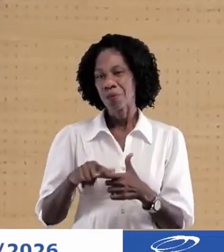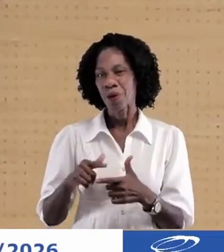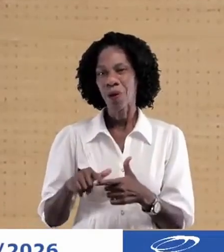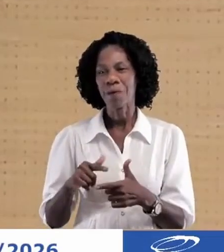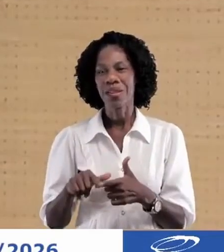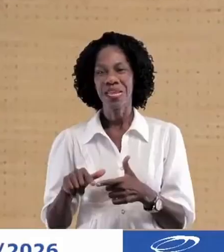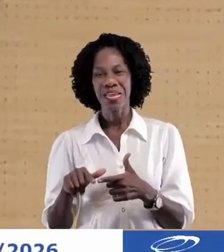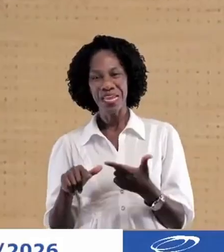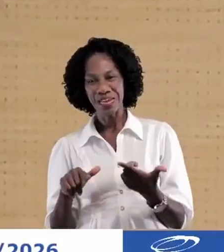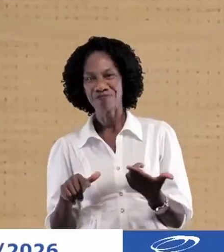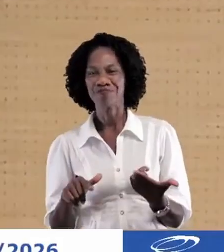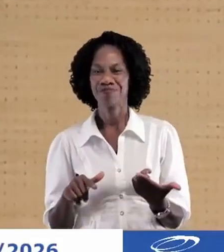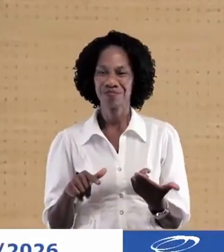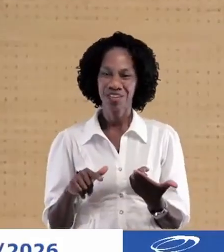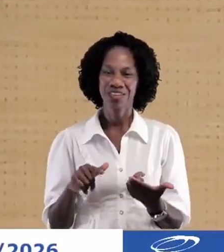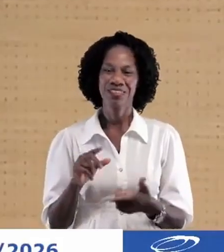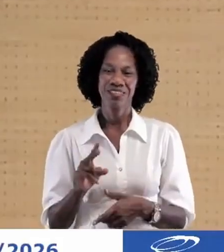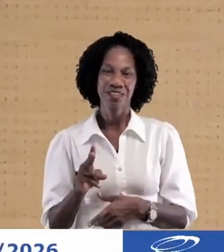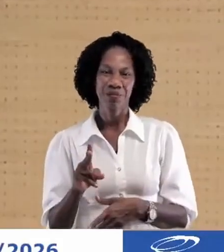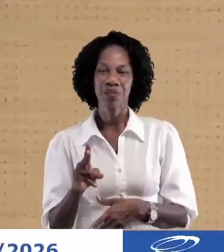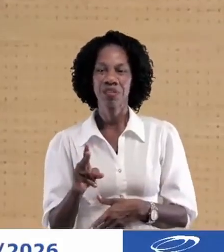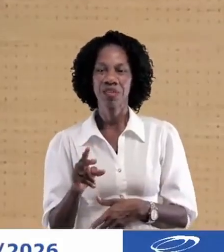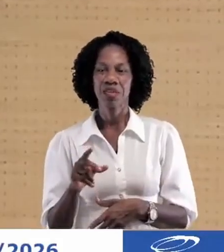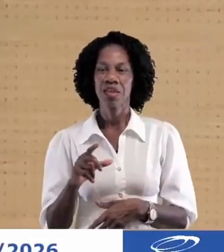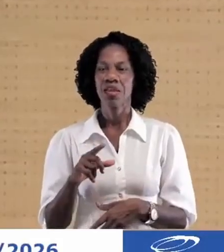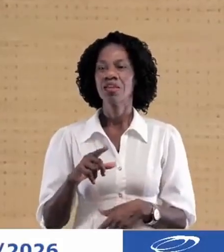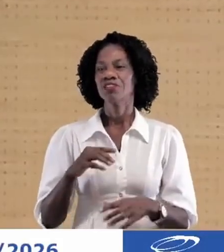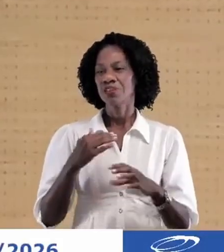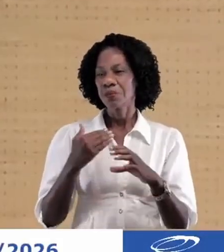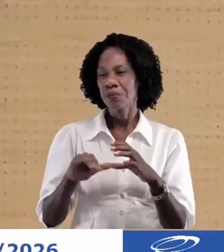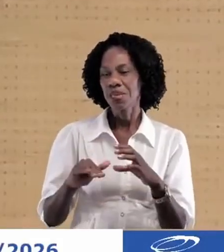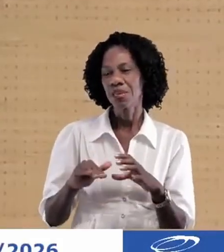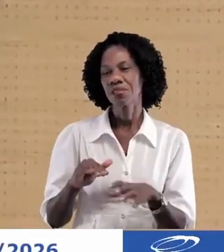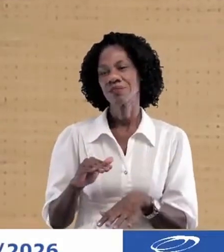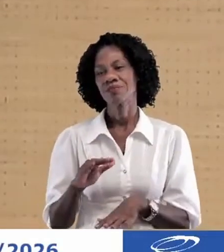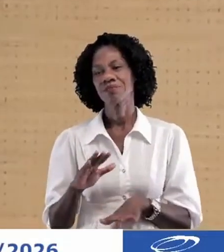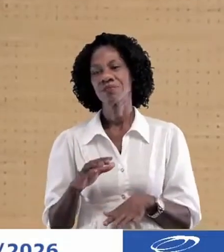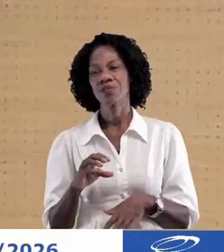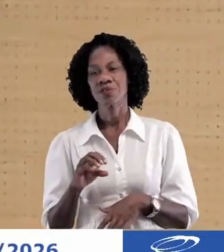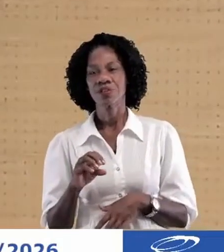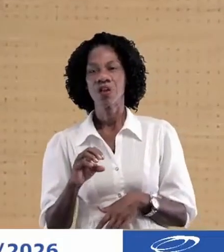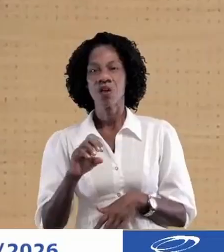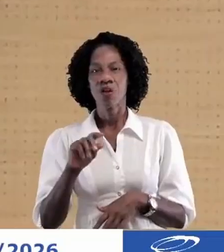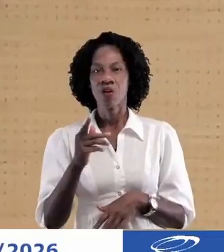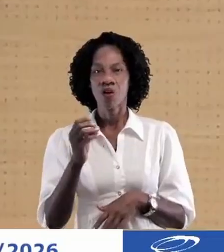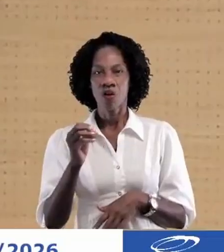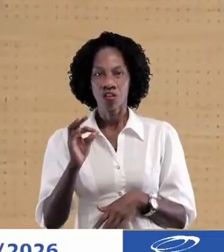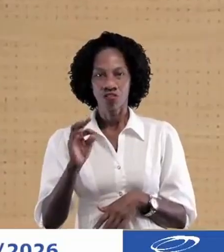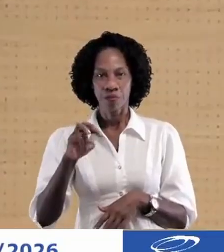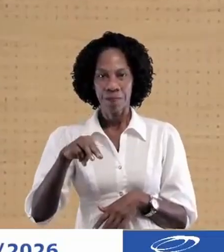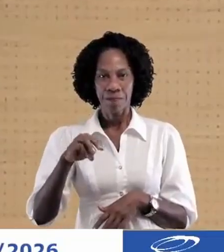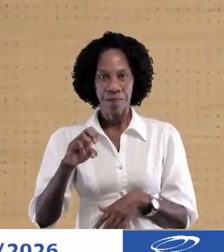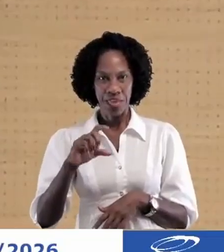do RedCap para alguns domínios, como por exemplo o Hotmail. Então, nem todos os inscritos receberam, mas quem tiver recebido o link pelo